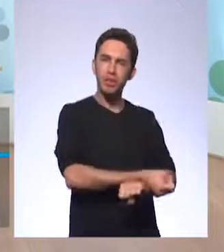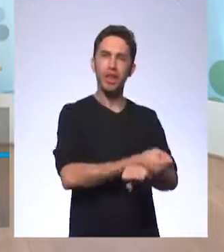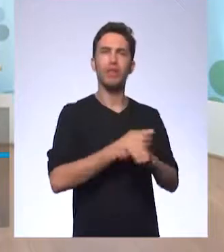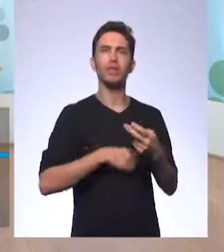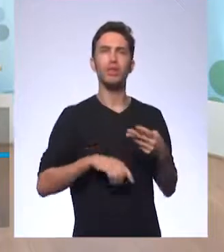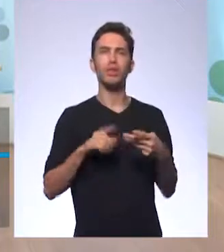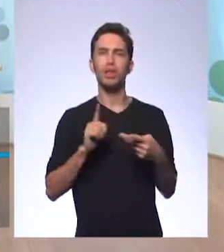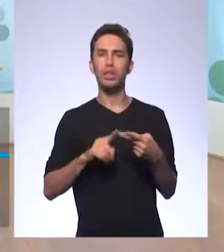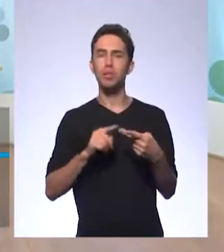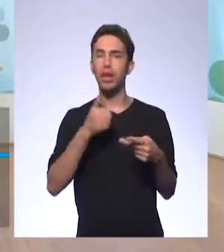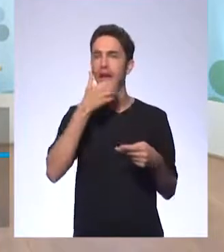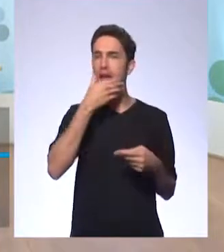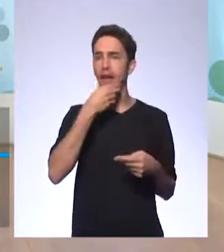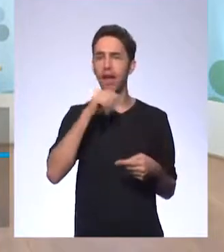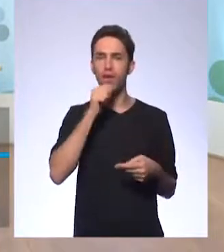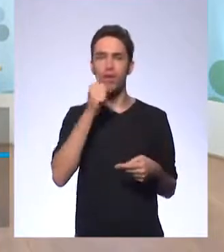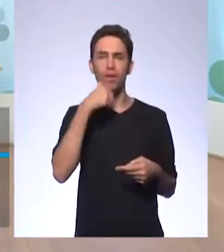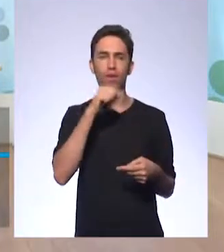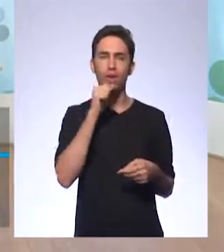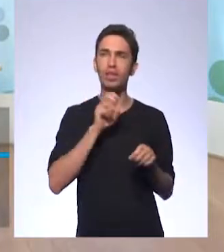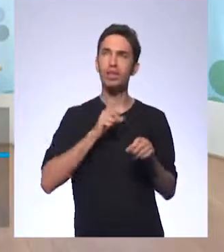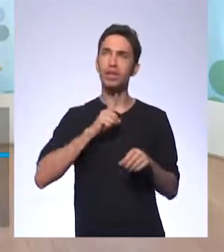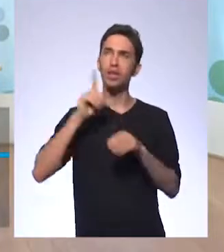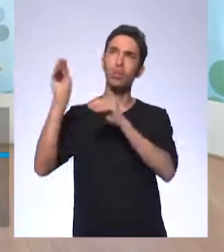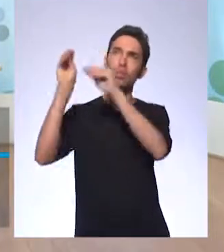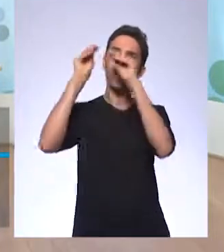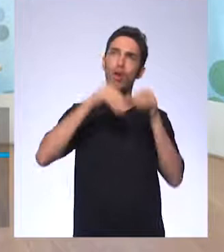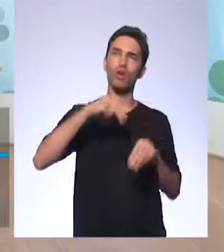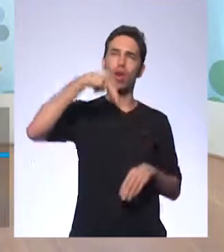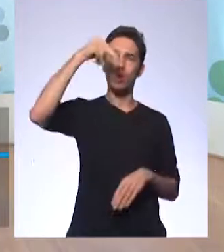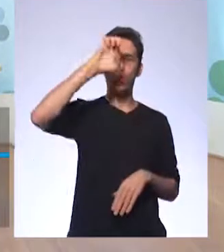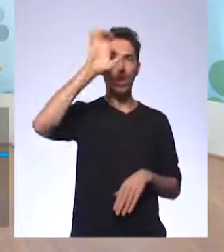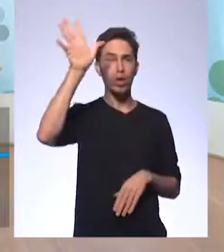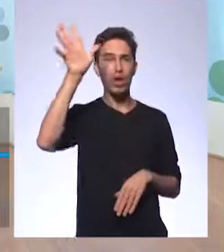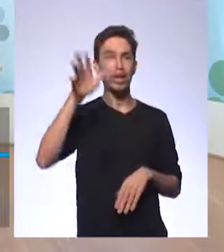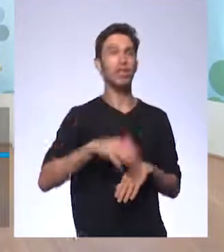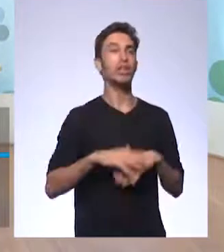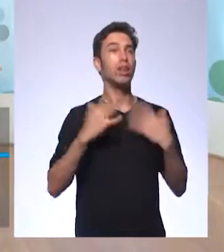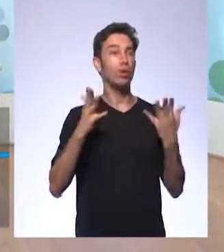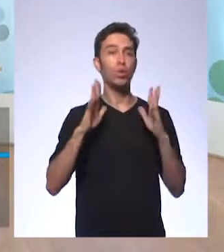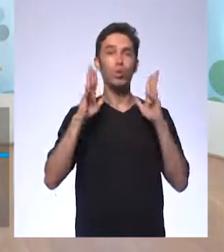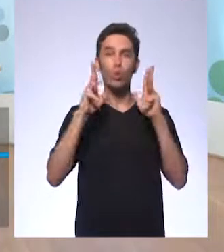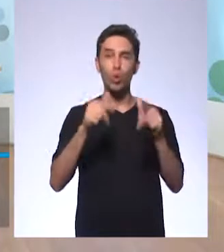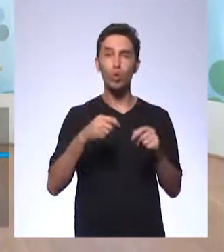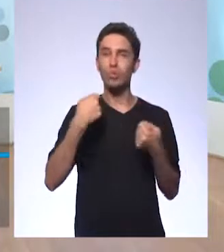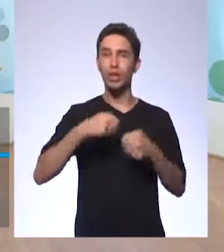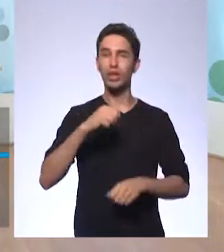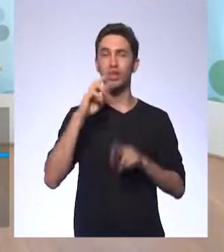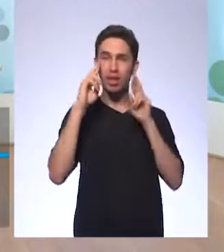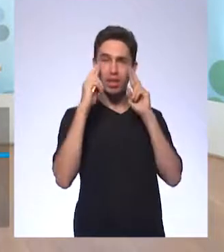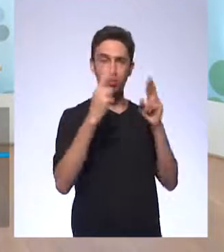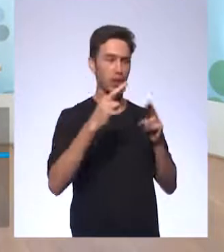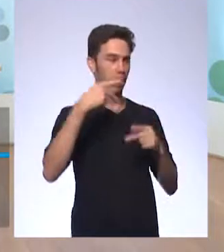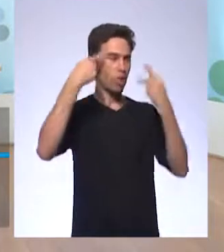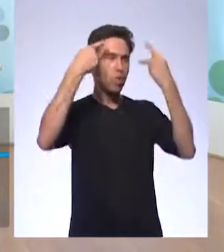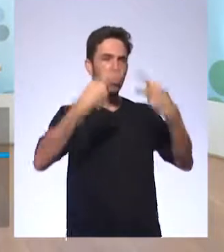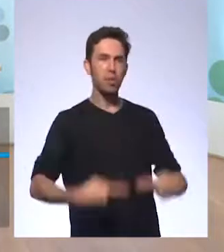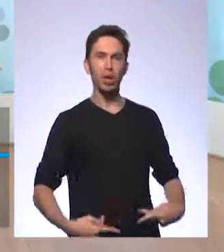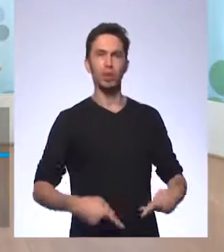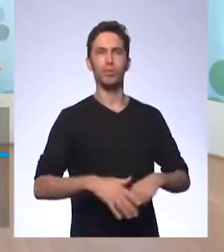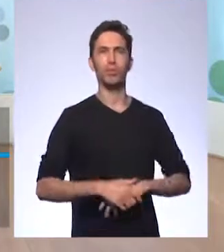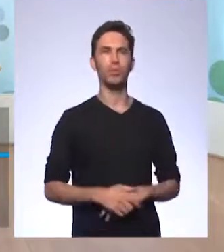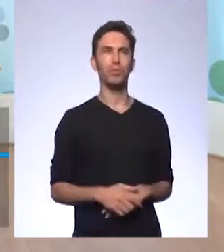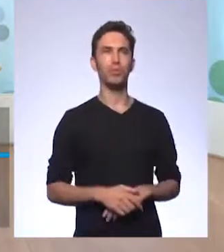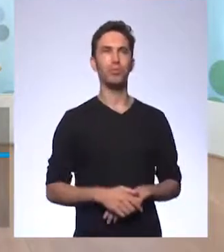escravizados, meus avós são migrantes nordestinos, então tem que se respeitar o humano. Vamos lá então, vamos